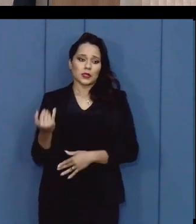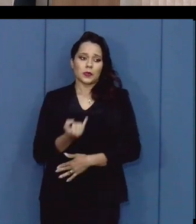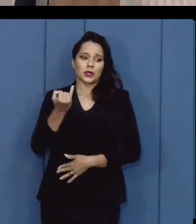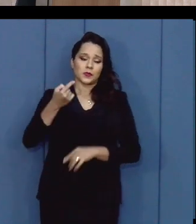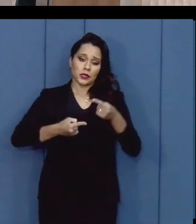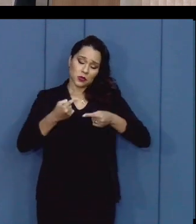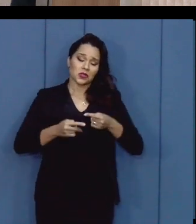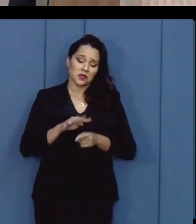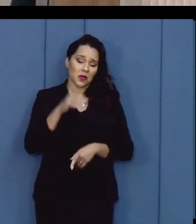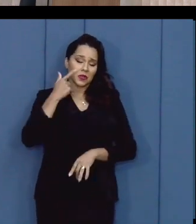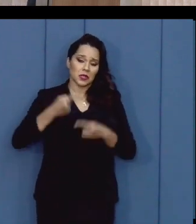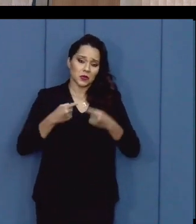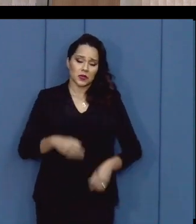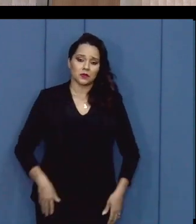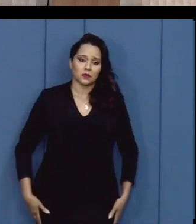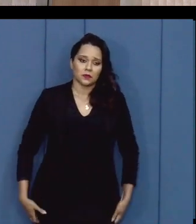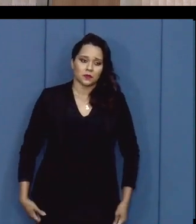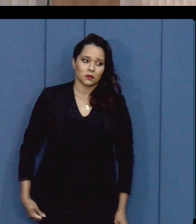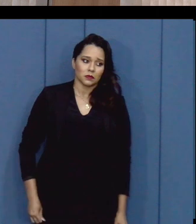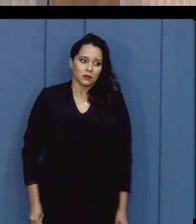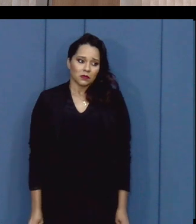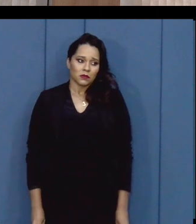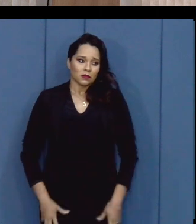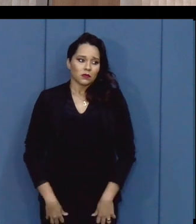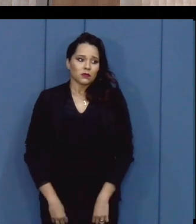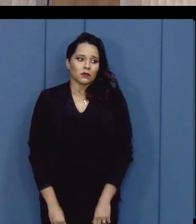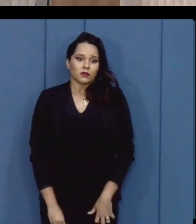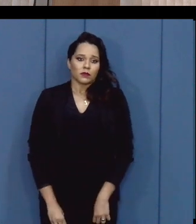importantes serem discutidas e vão ser discutidas. Então, essa questão